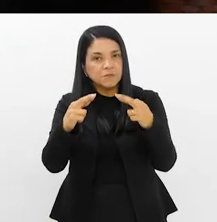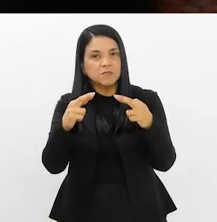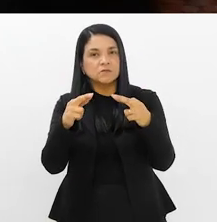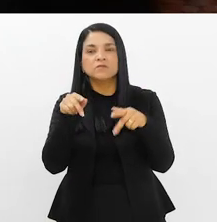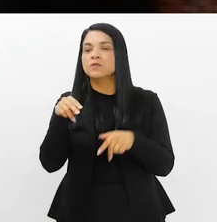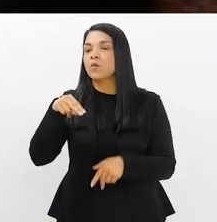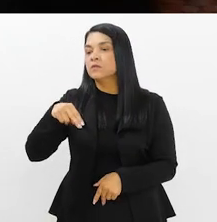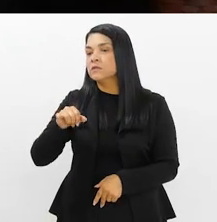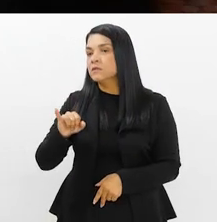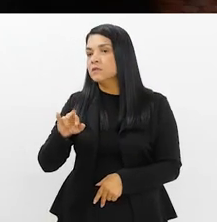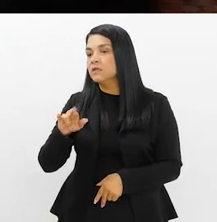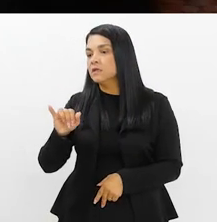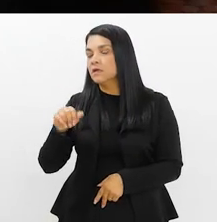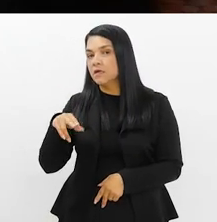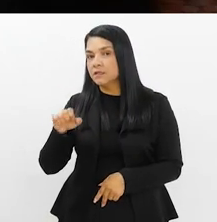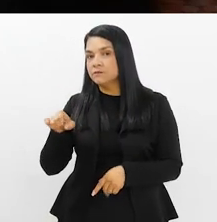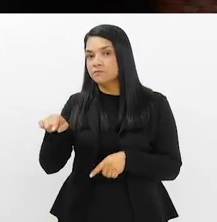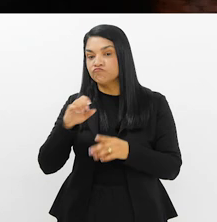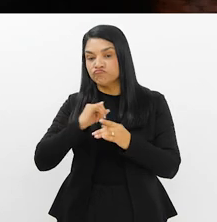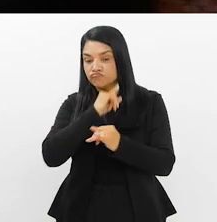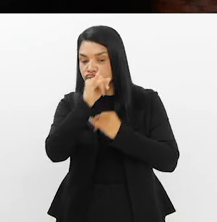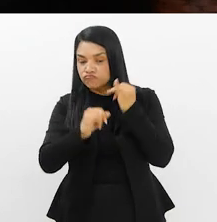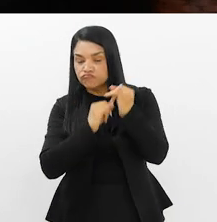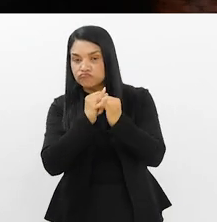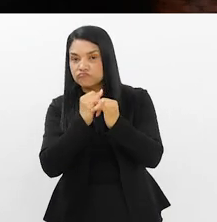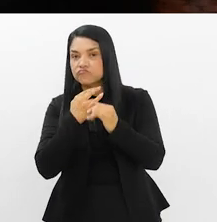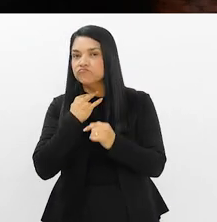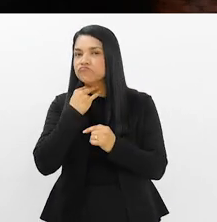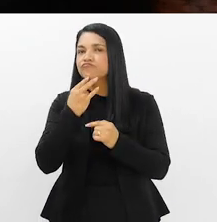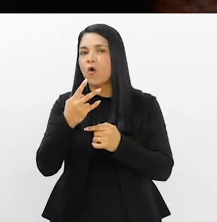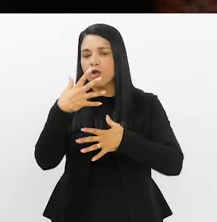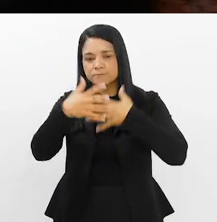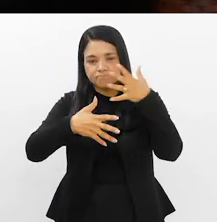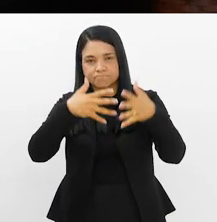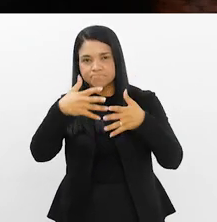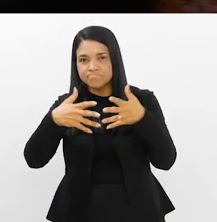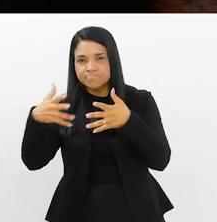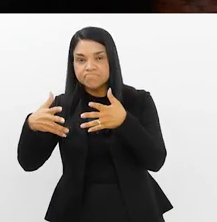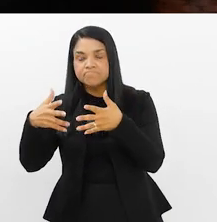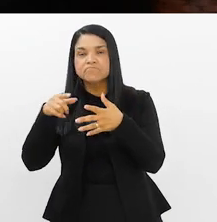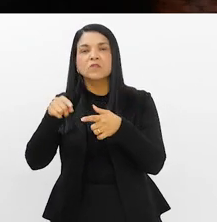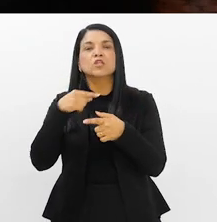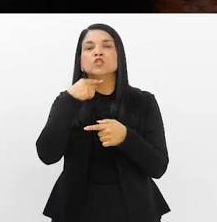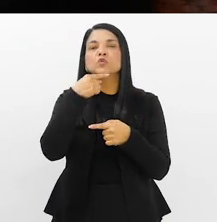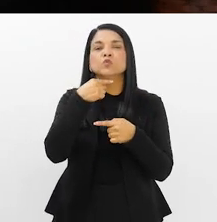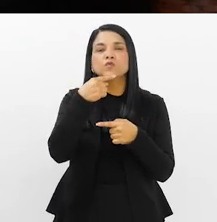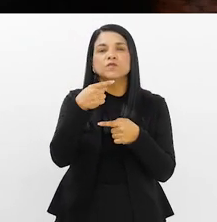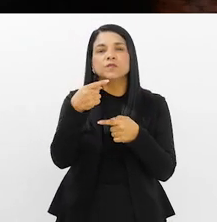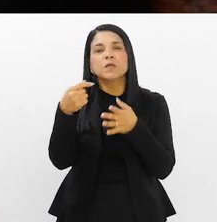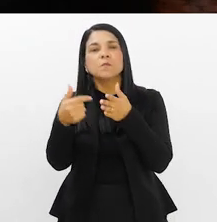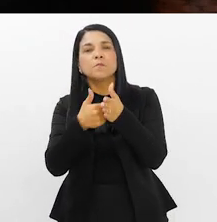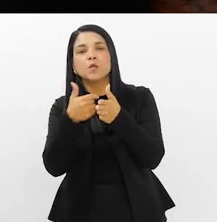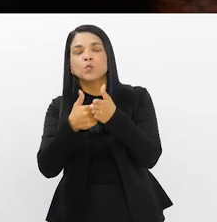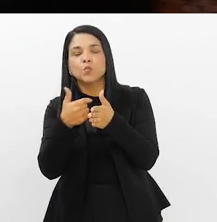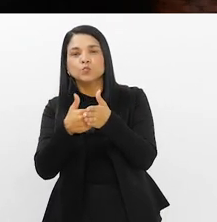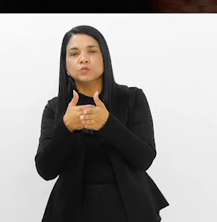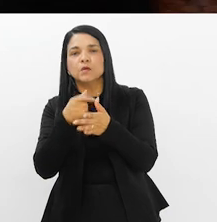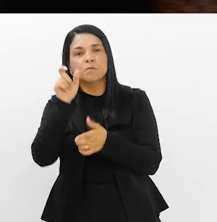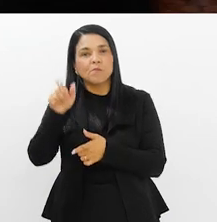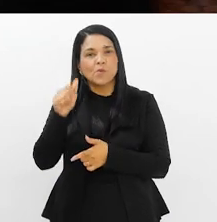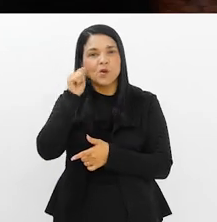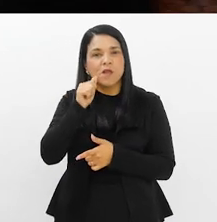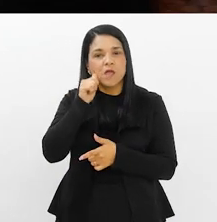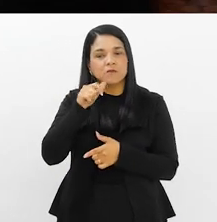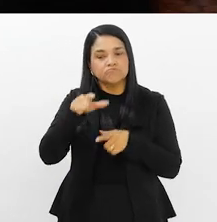respeitadas. Niriane, e nesse seu canal aberto de fala, quais são os maiores questionamentos e dúvidas das mulheres